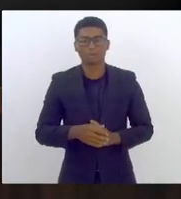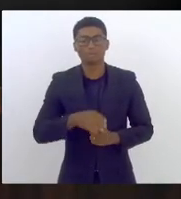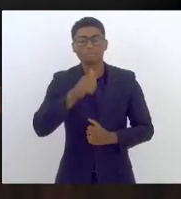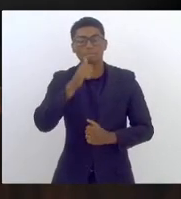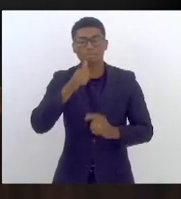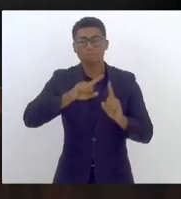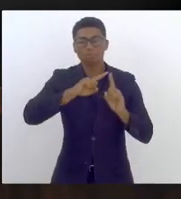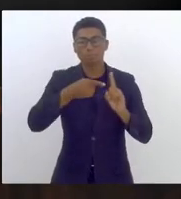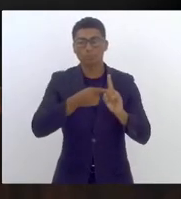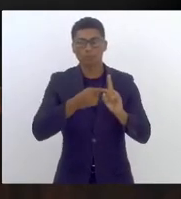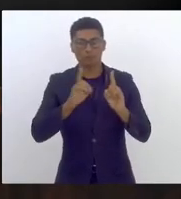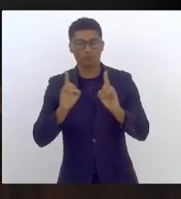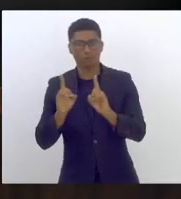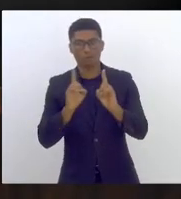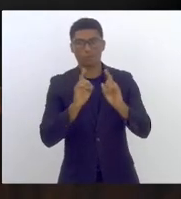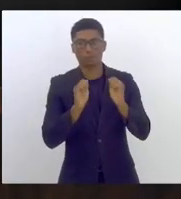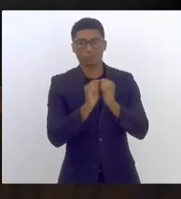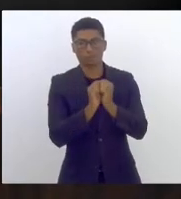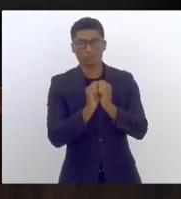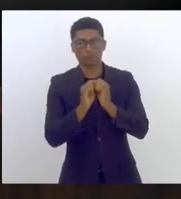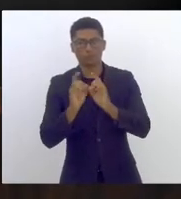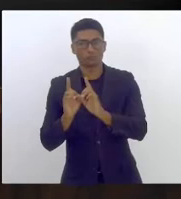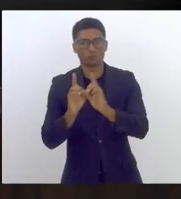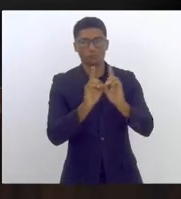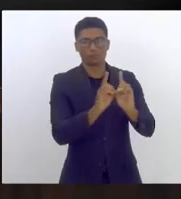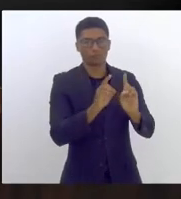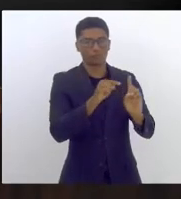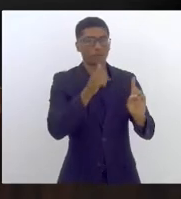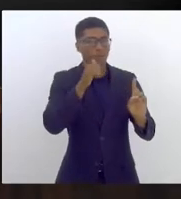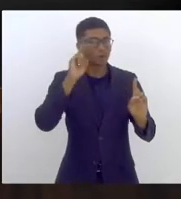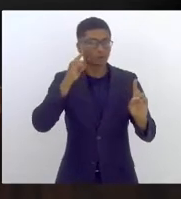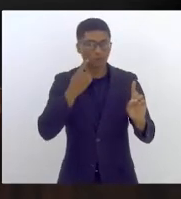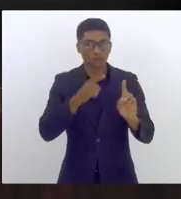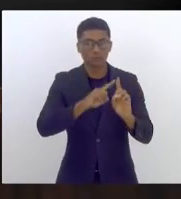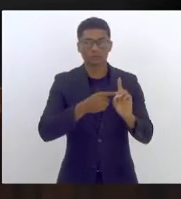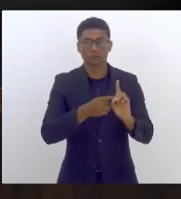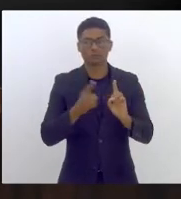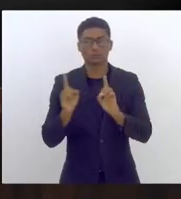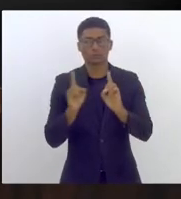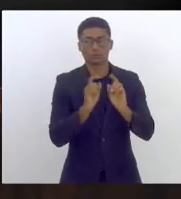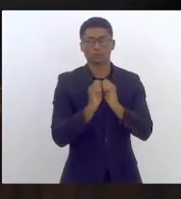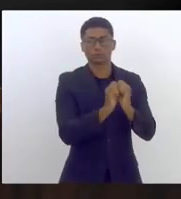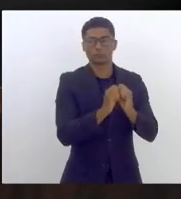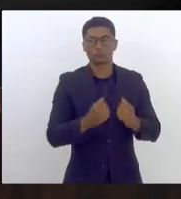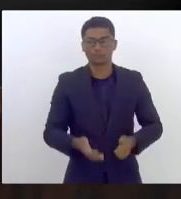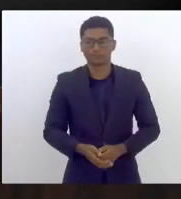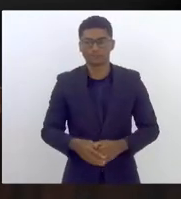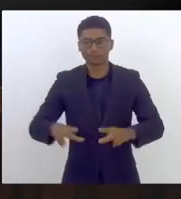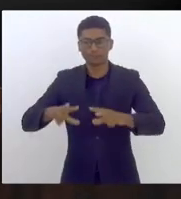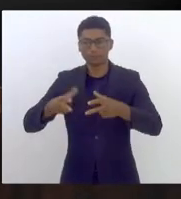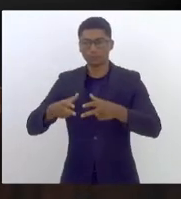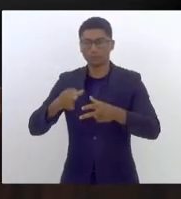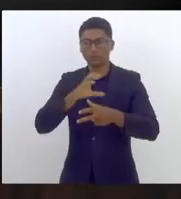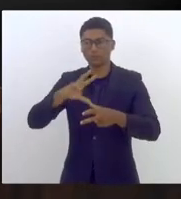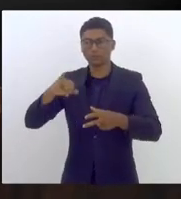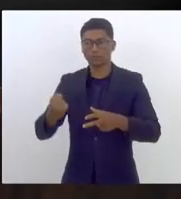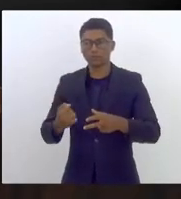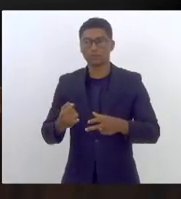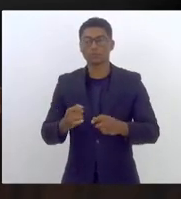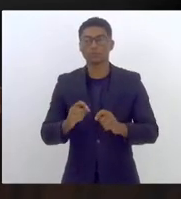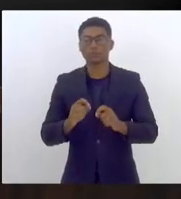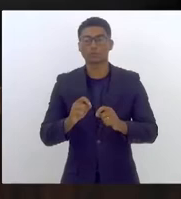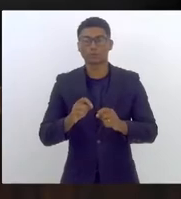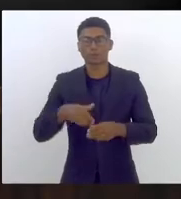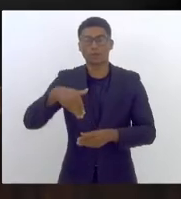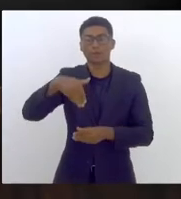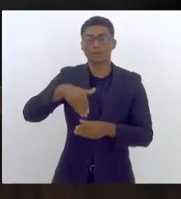pré-natal e o trabalho de parto de gestante com deficiência auditiva pareceres da comissão de condição pela judicidade com